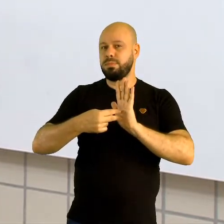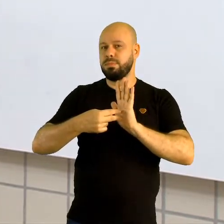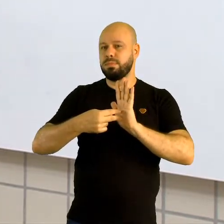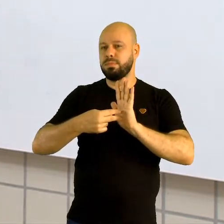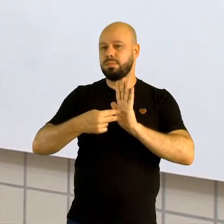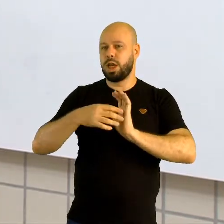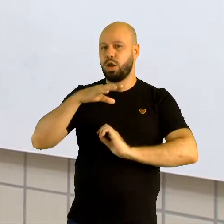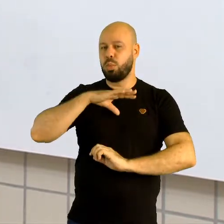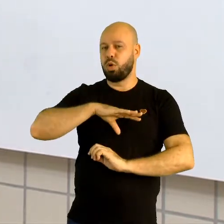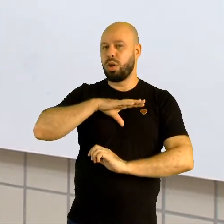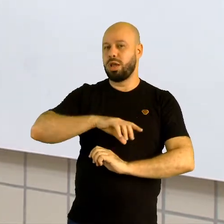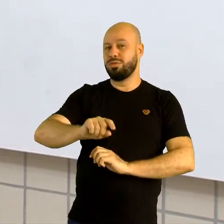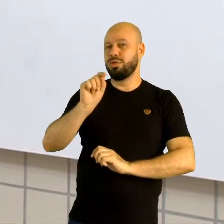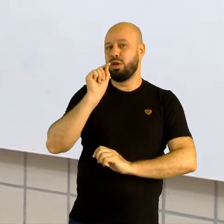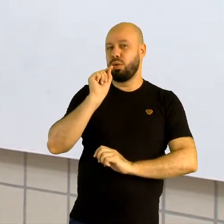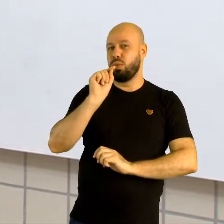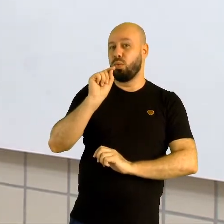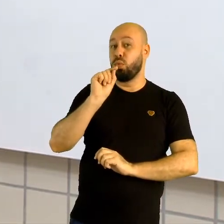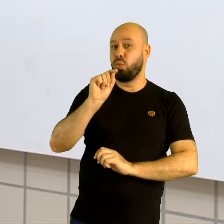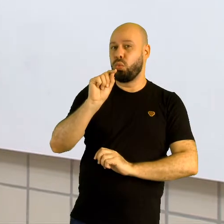o que?